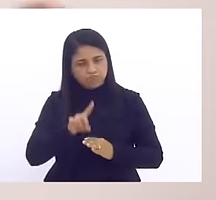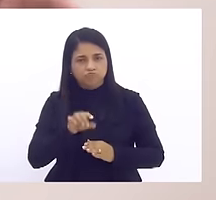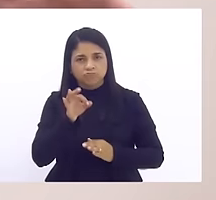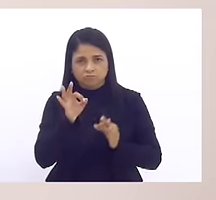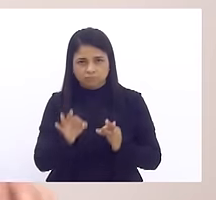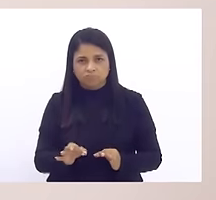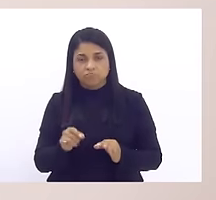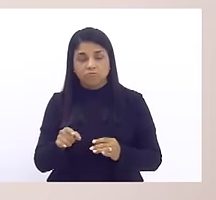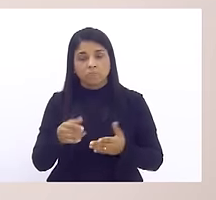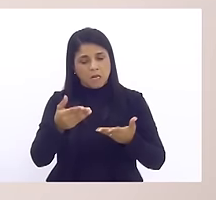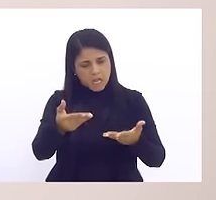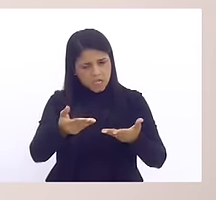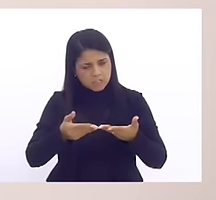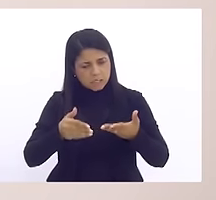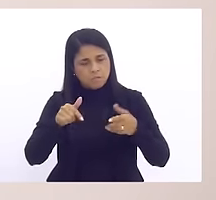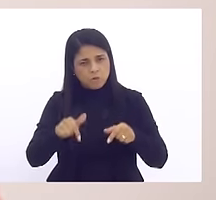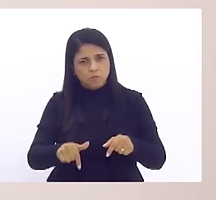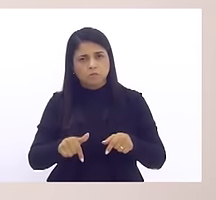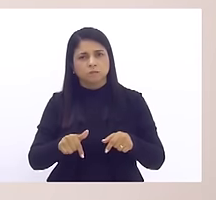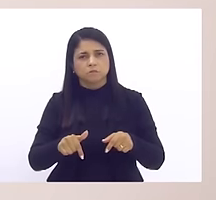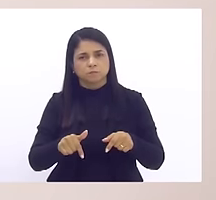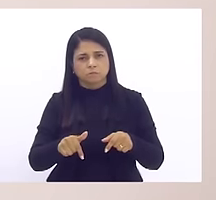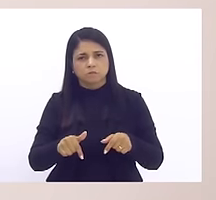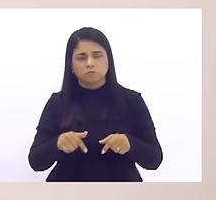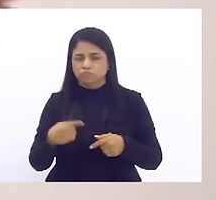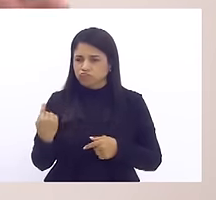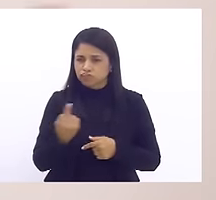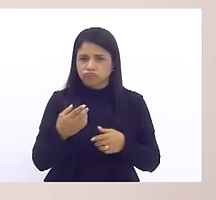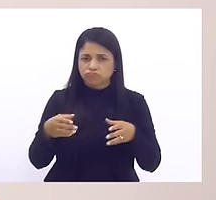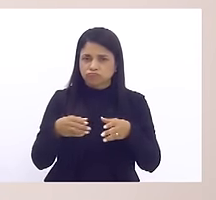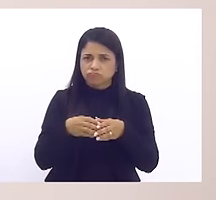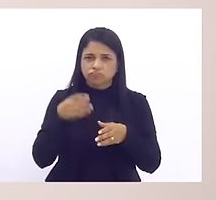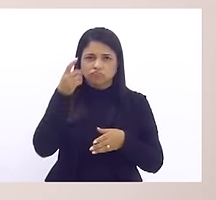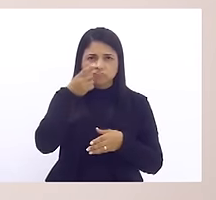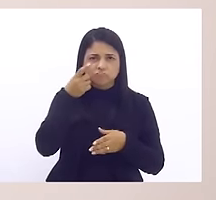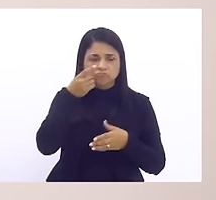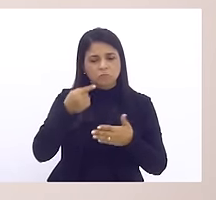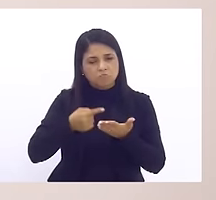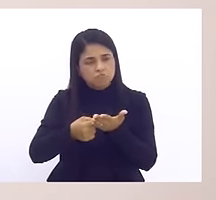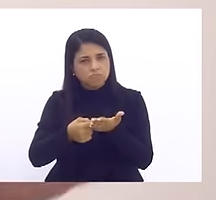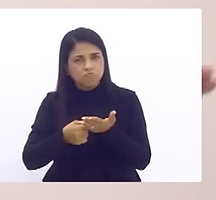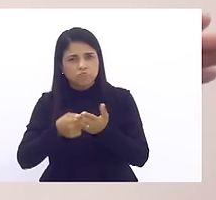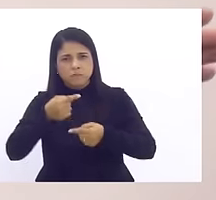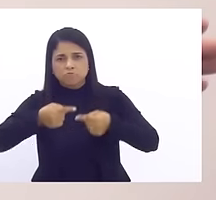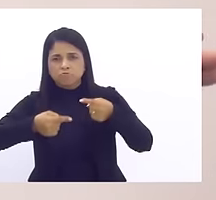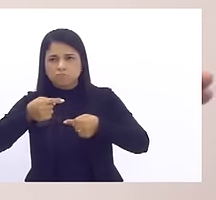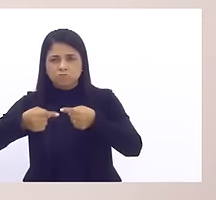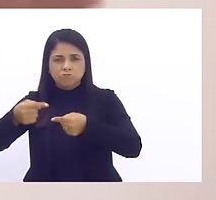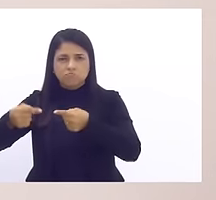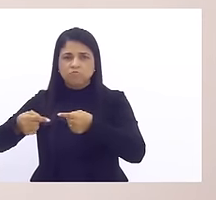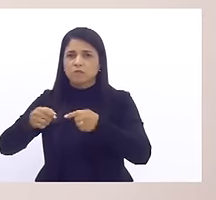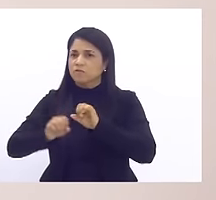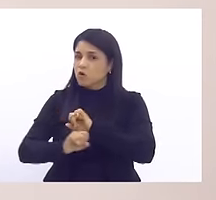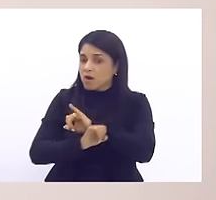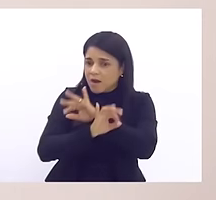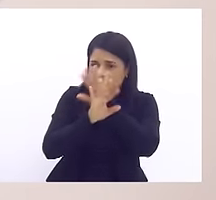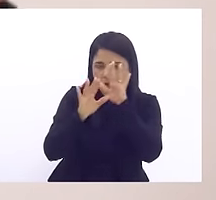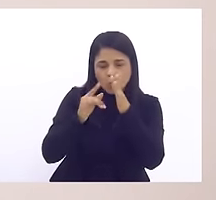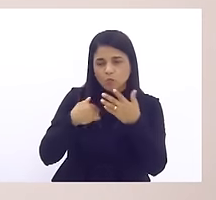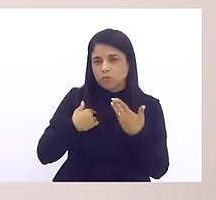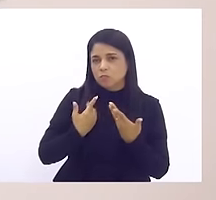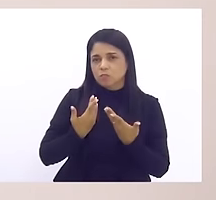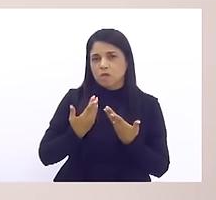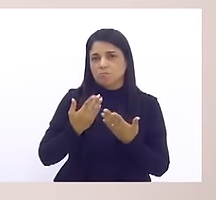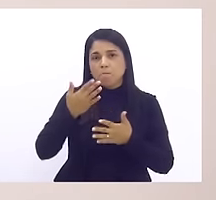e que recebeu a gente fizemos entramos em comum acordo e ele foi muito claro ele não quer atrasar a vida de ninguém